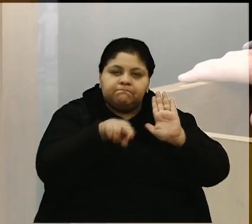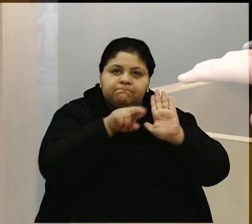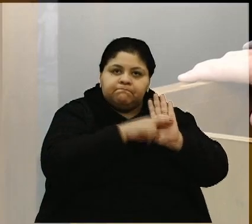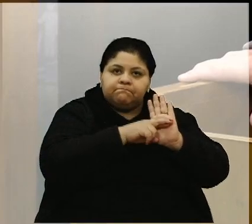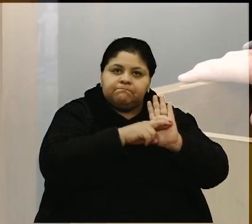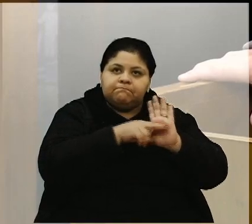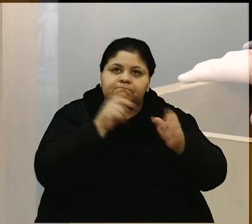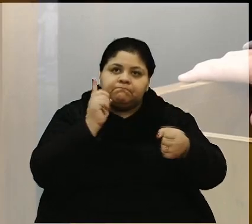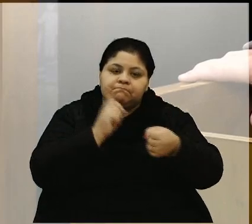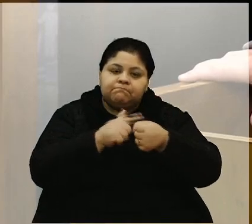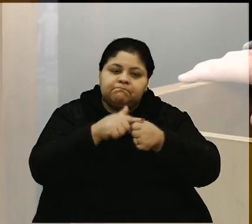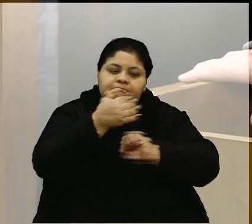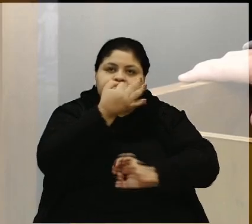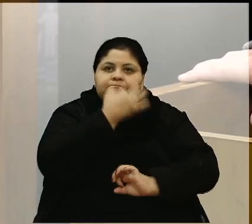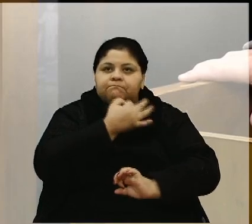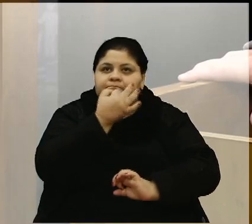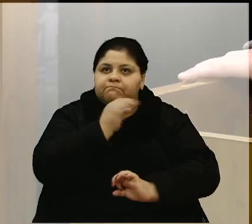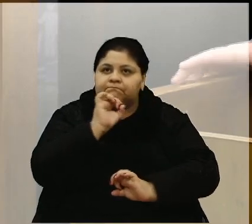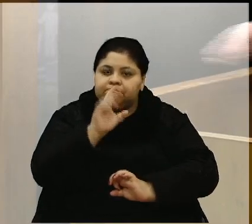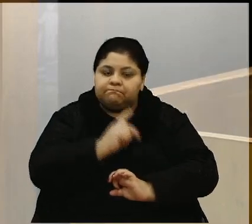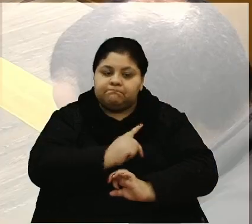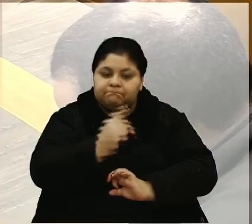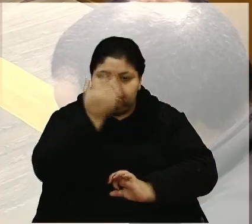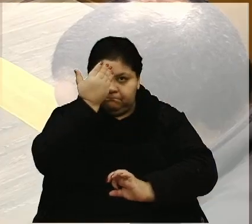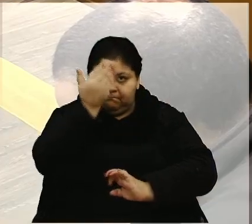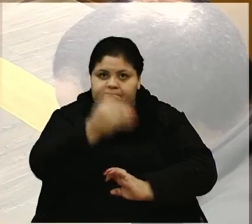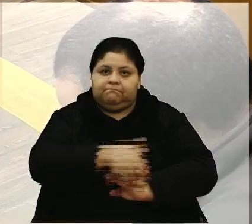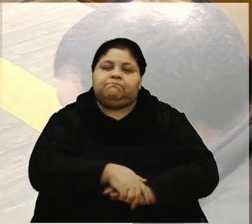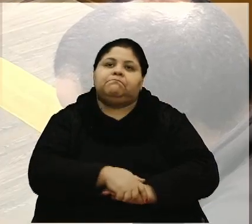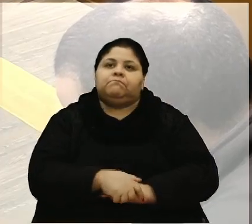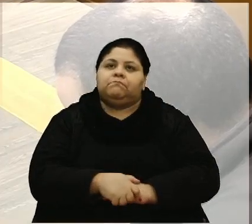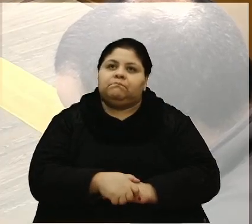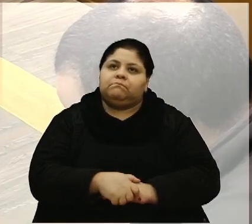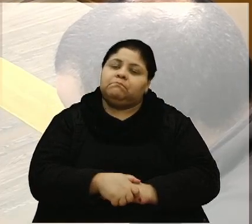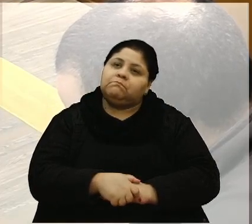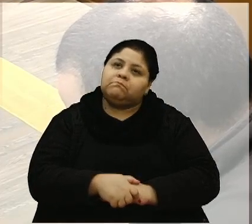da cidade de Caxias do Sul. Era isso, senhor presidente, muito obrigado. Próximo.